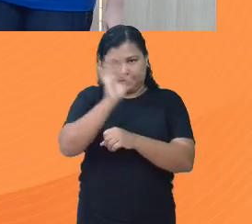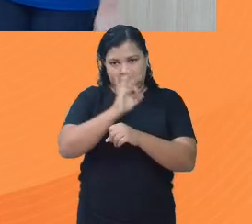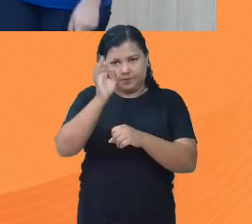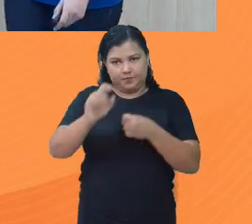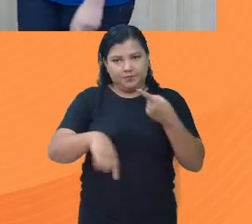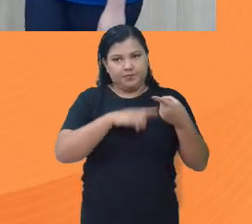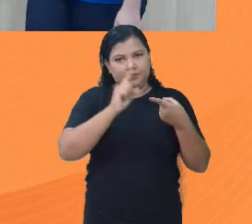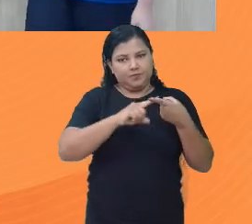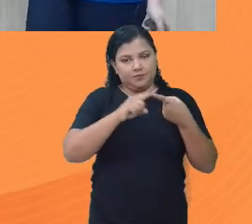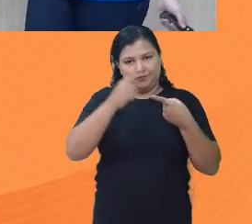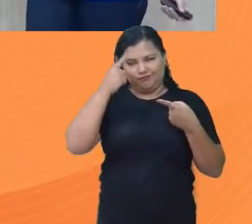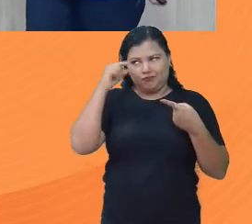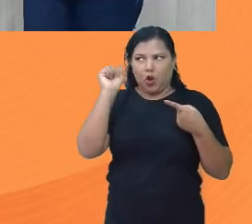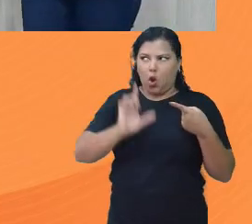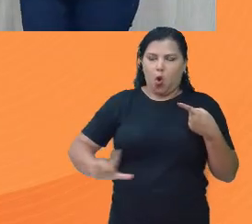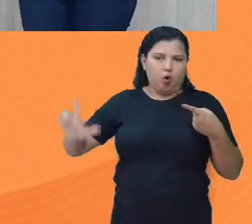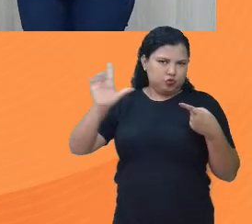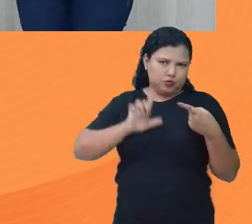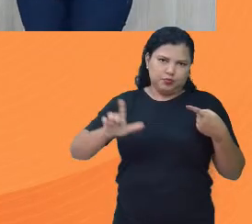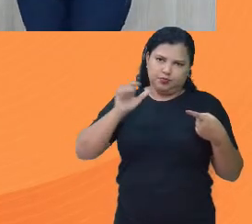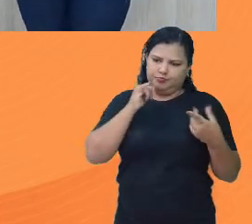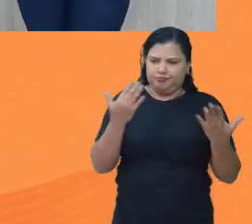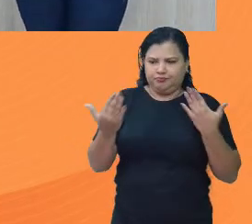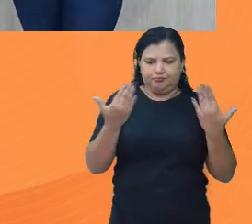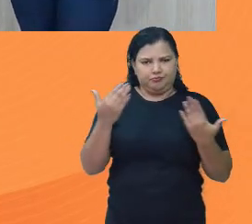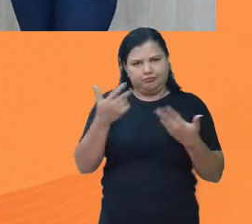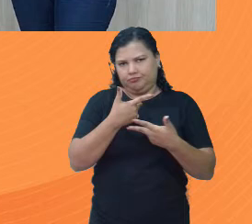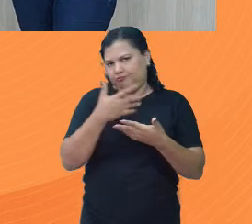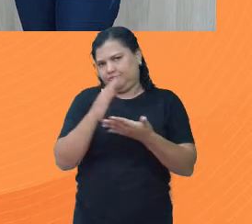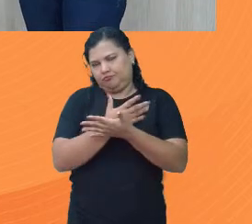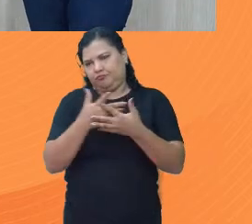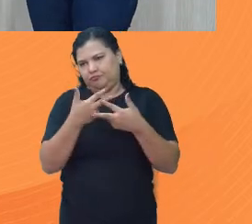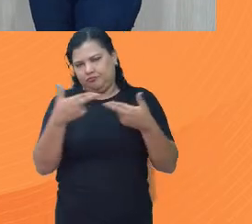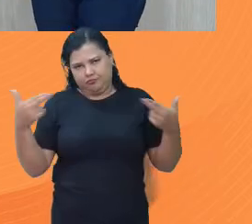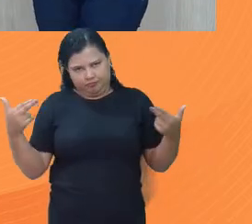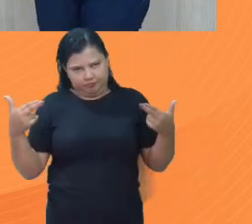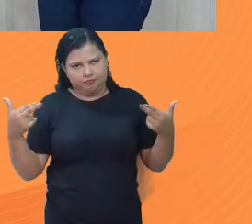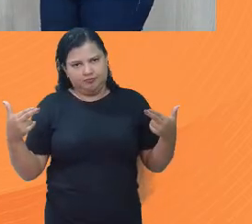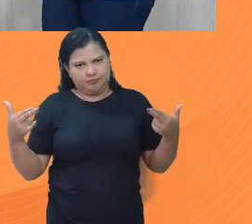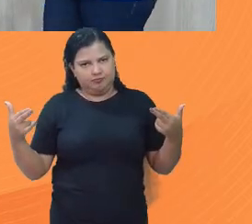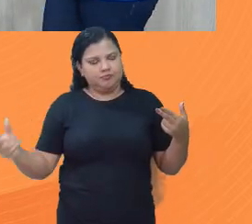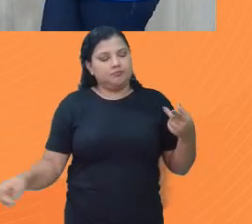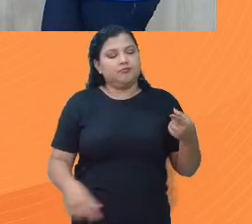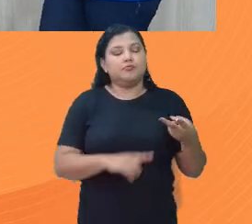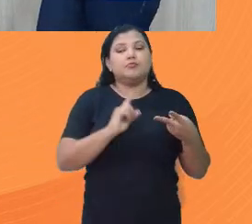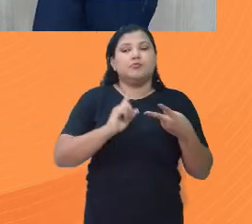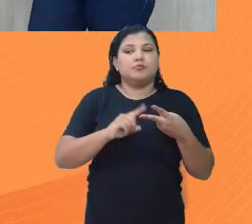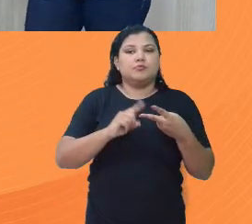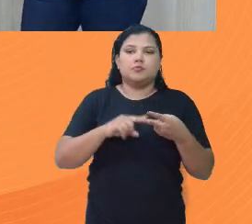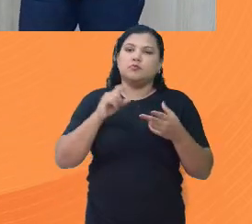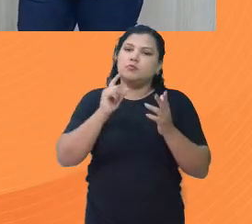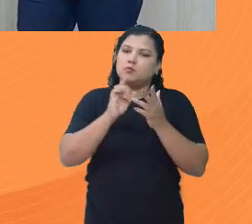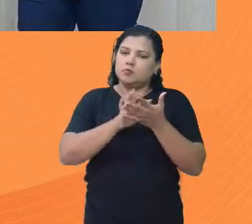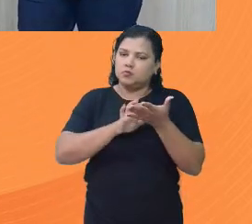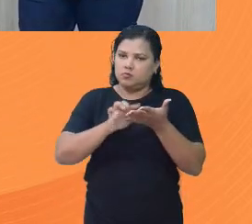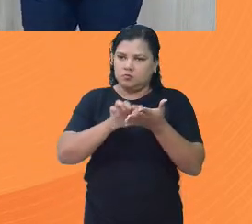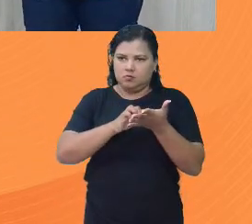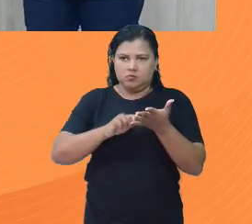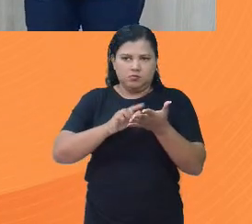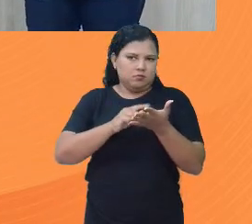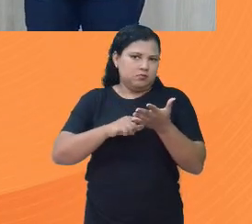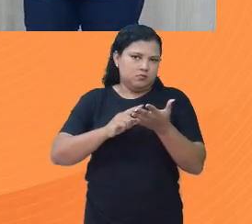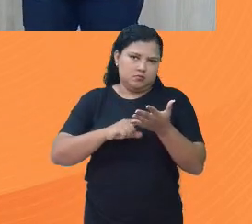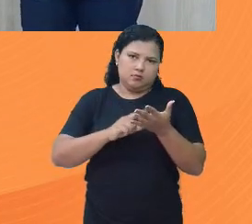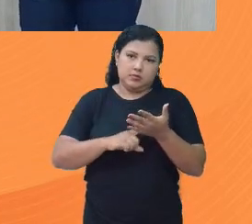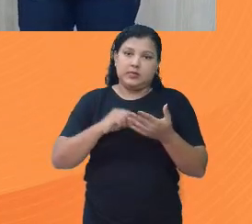gente pode utilizar o raciocínio lógico, né? Comparando algumas coisas, e é por ele que a gente vai começar a comentar. A gente pode usar a calculadora, a